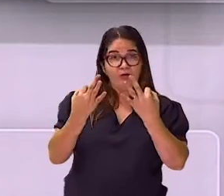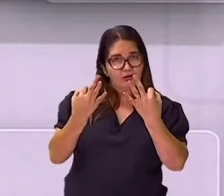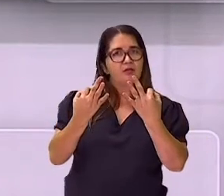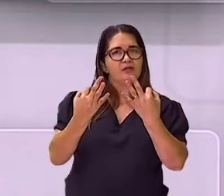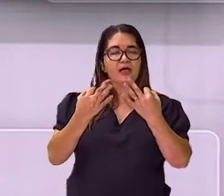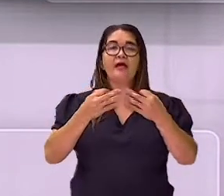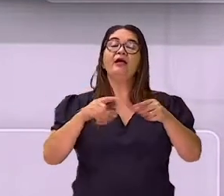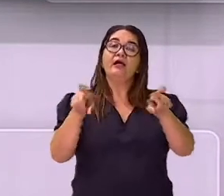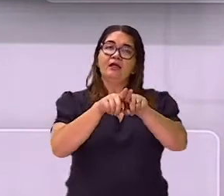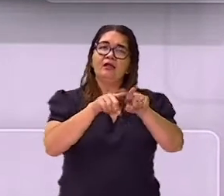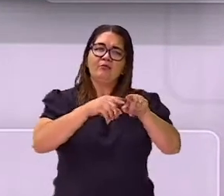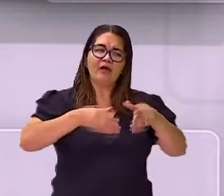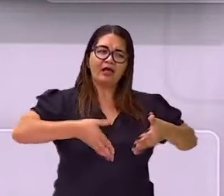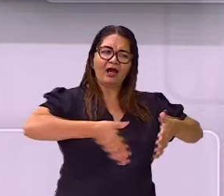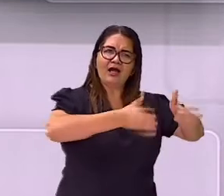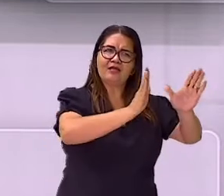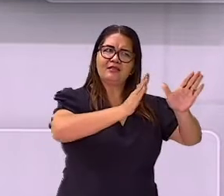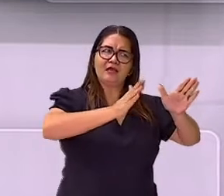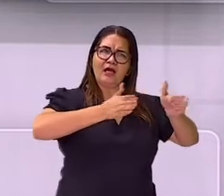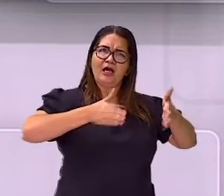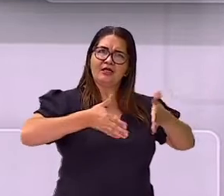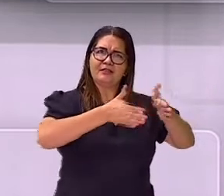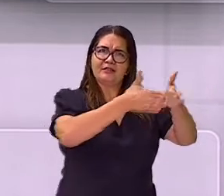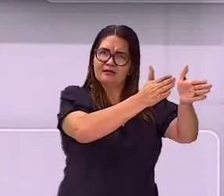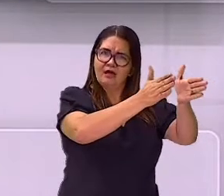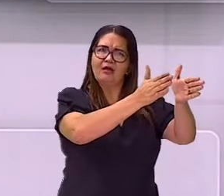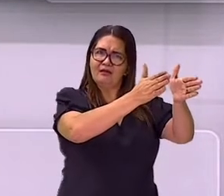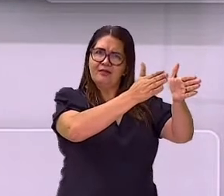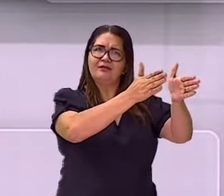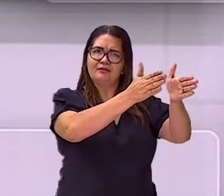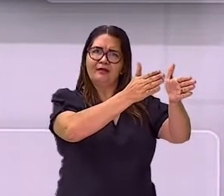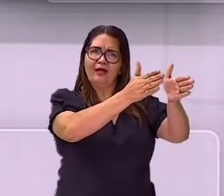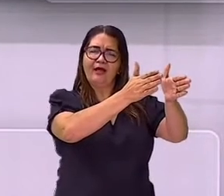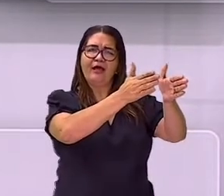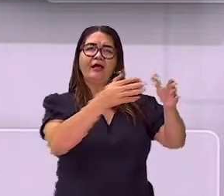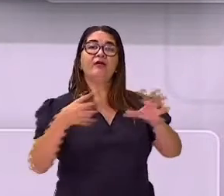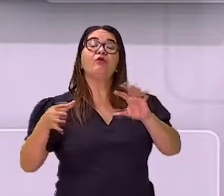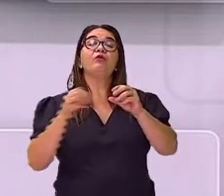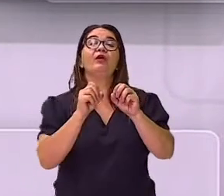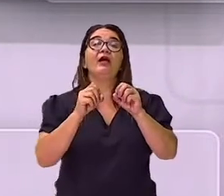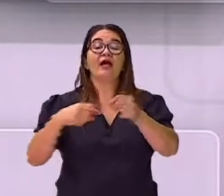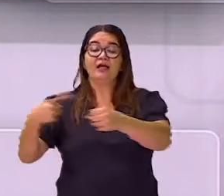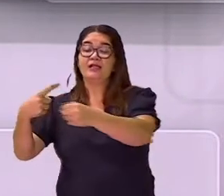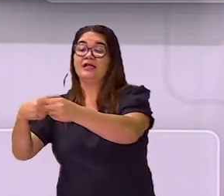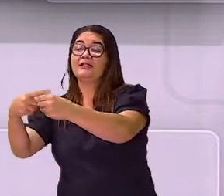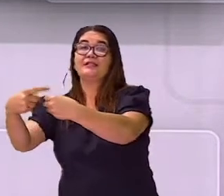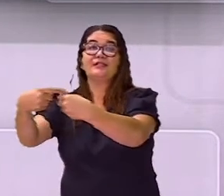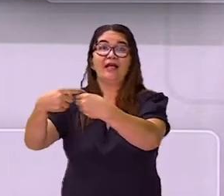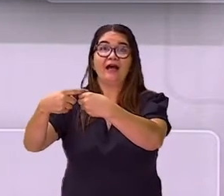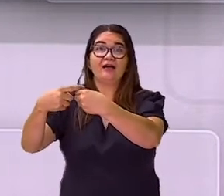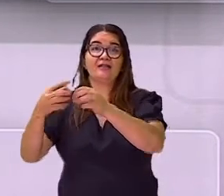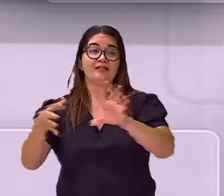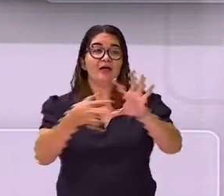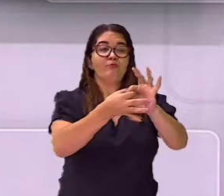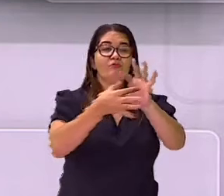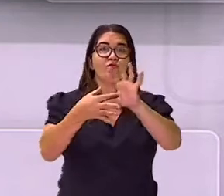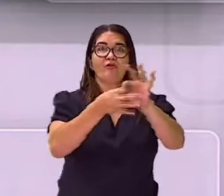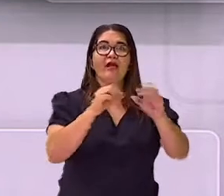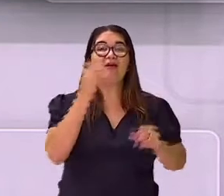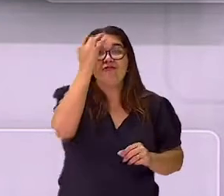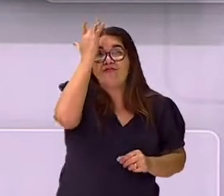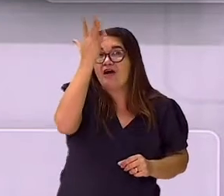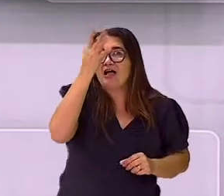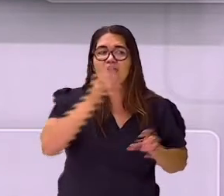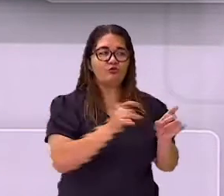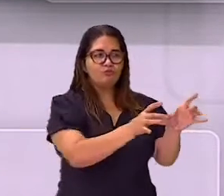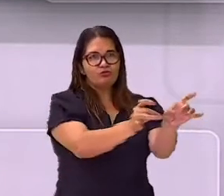ligavam as principais cidades e faziam forte comércio, podendo, assim,